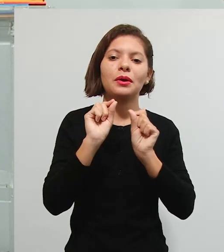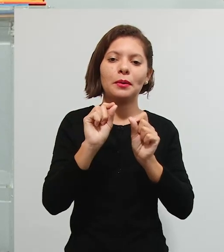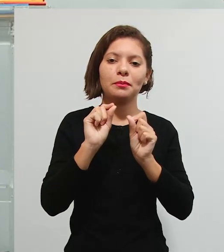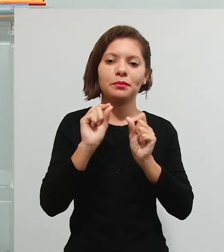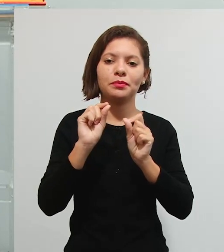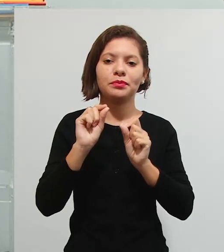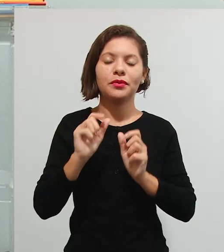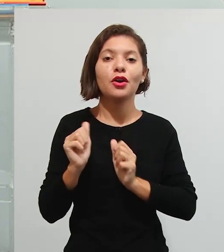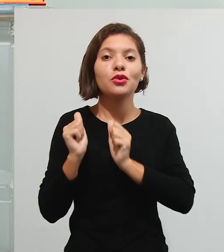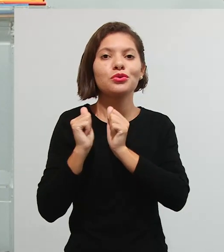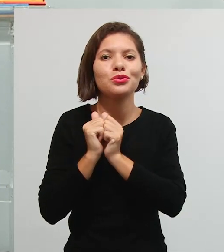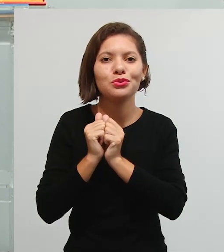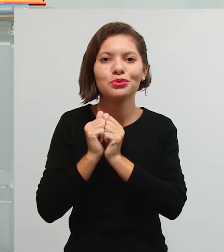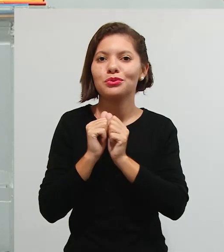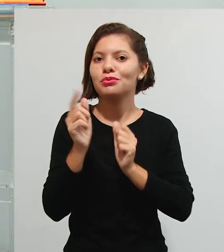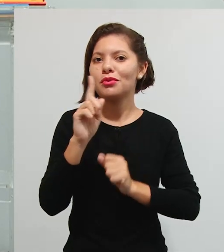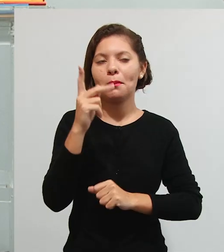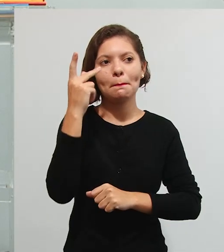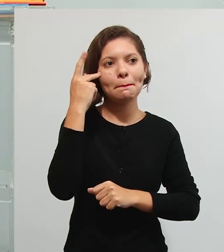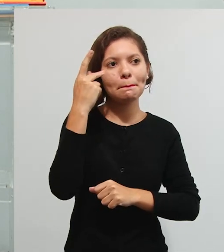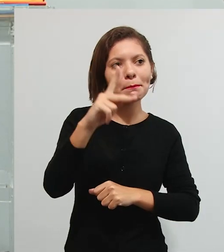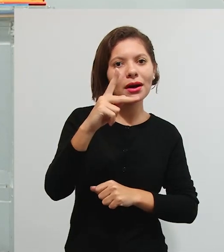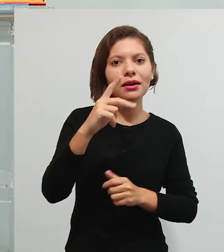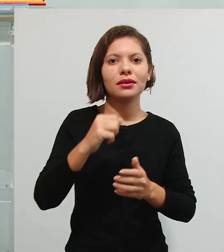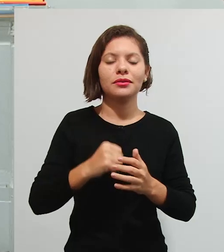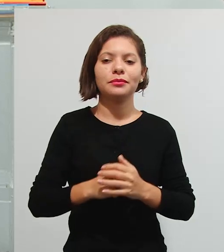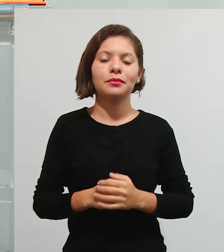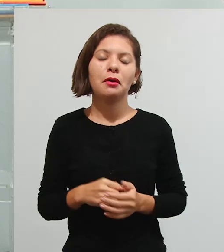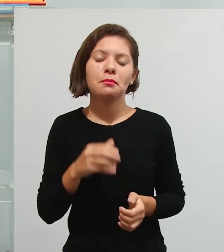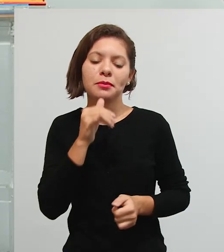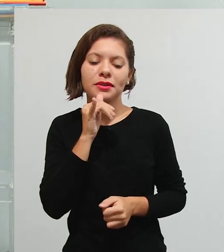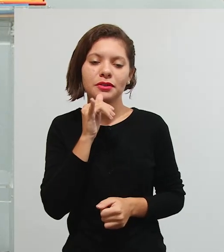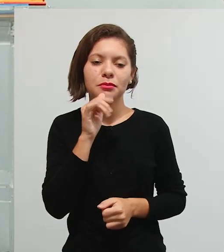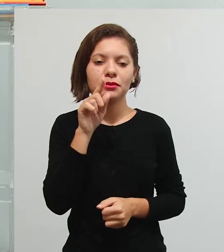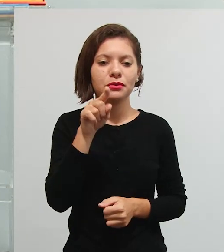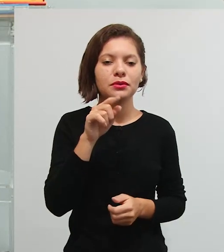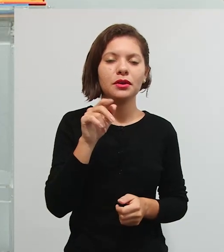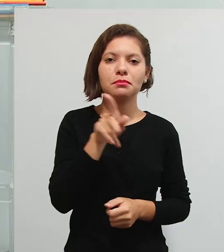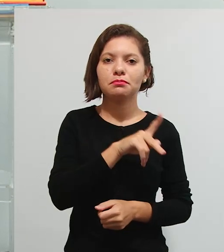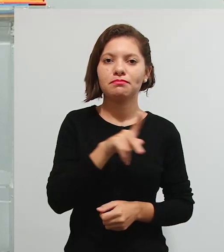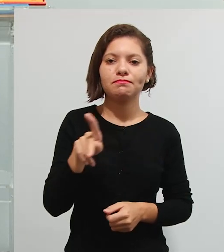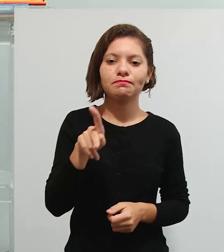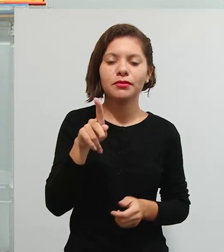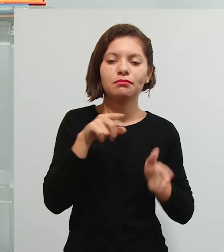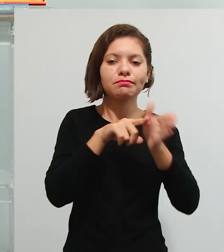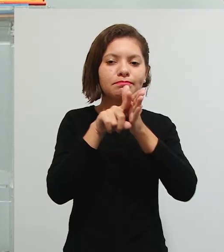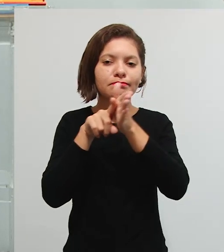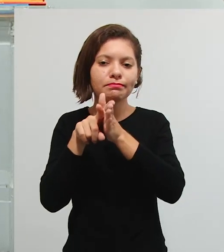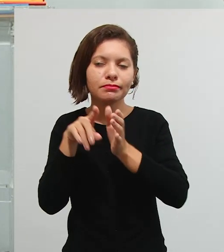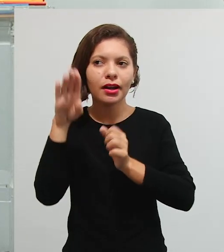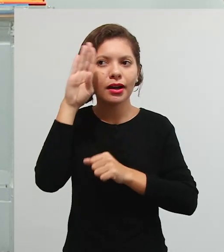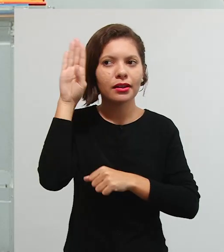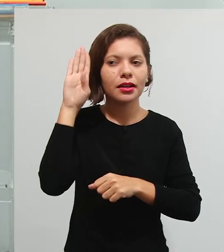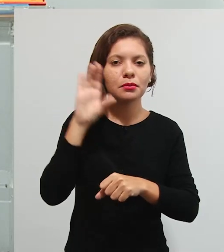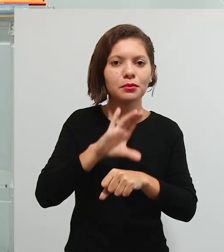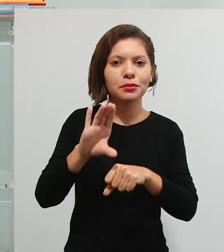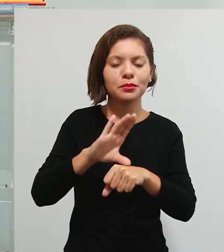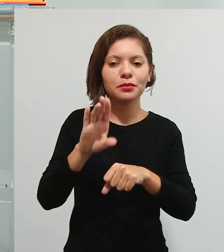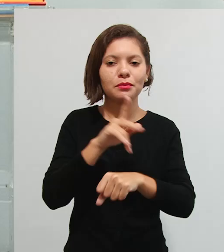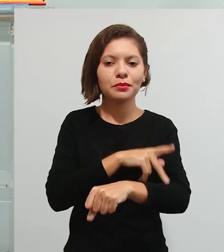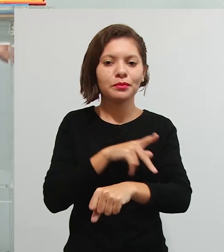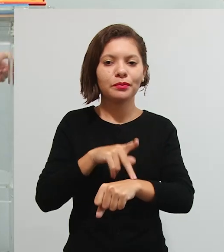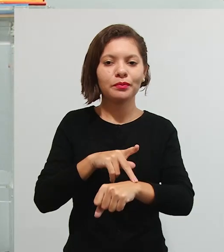na perspectiva de você melhorar a realidade que está posta em articulação com aqueles que estão nessa realidade.